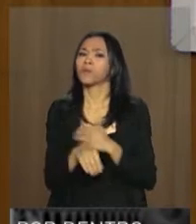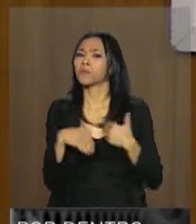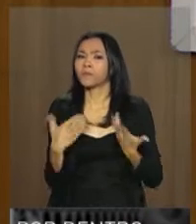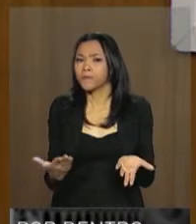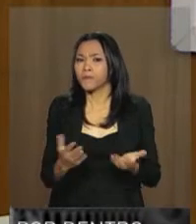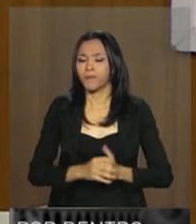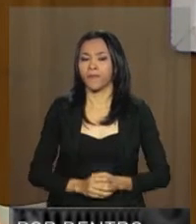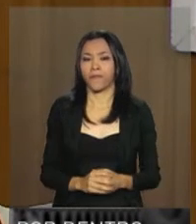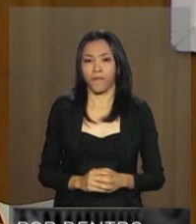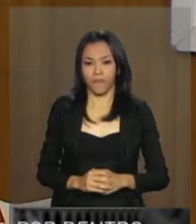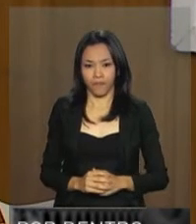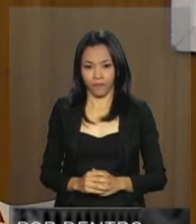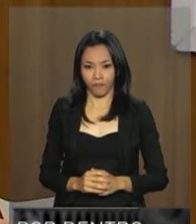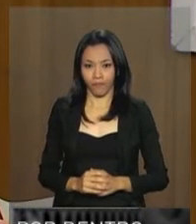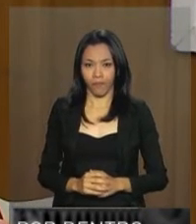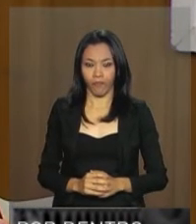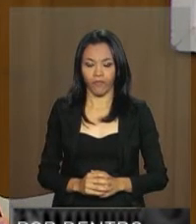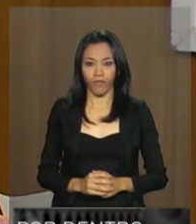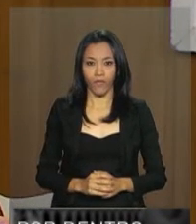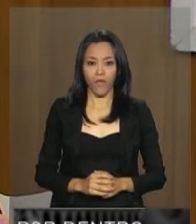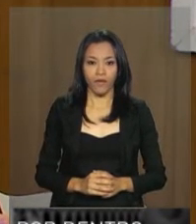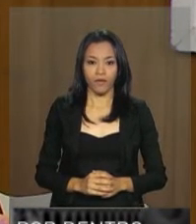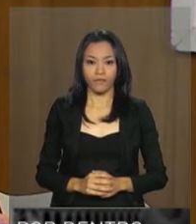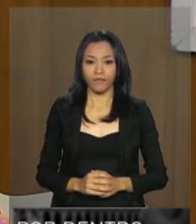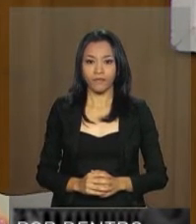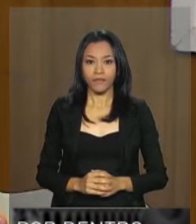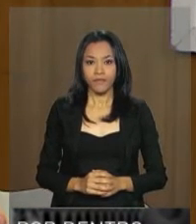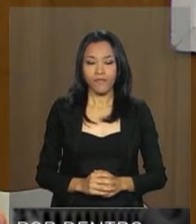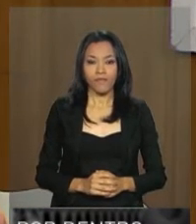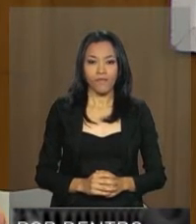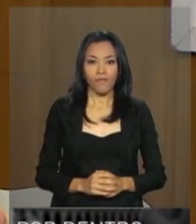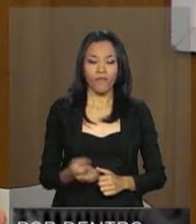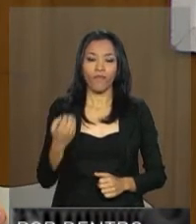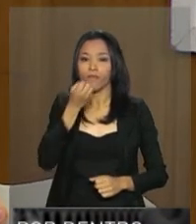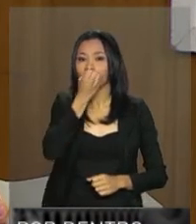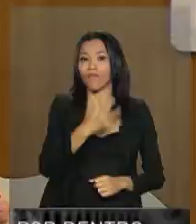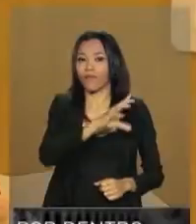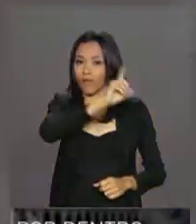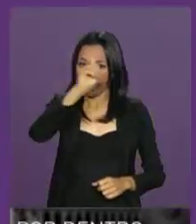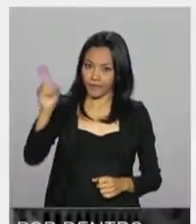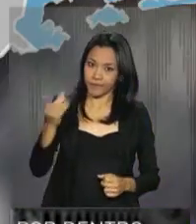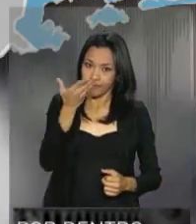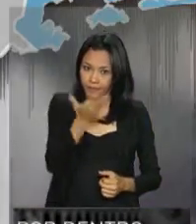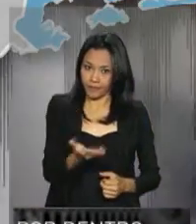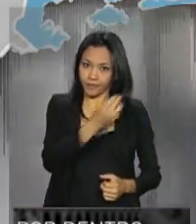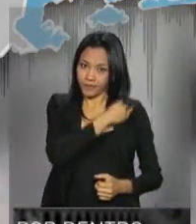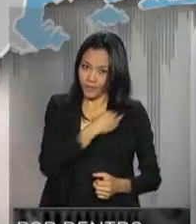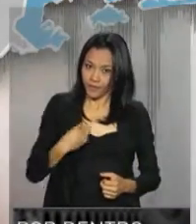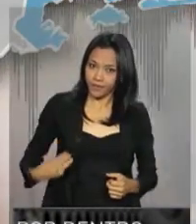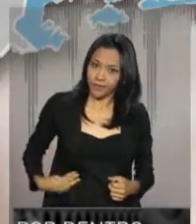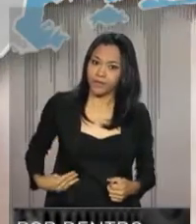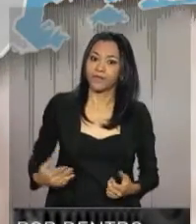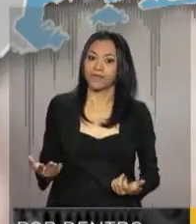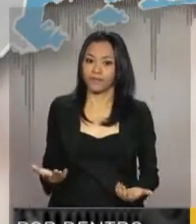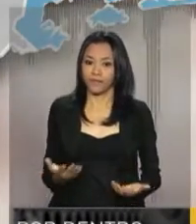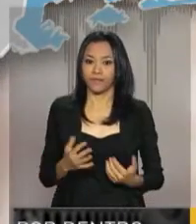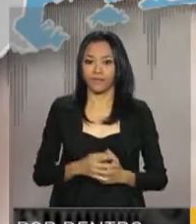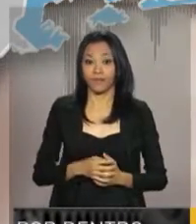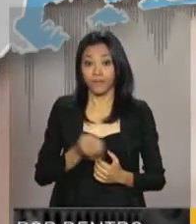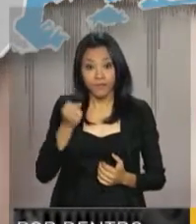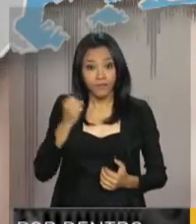alô marcos está a linha bom dinheiro até para o ministro o bom gestor na le